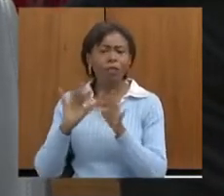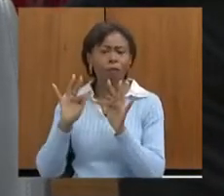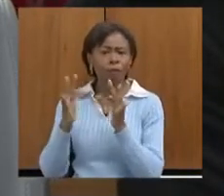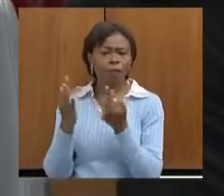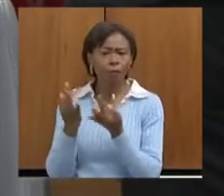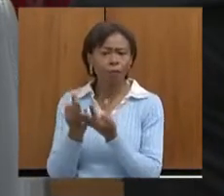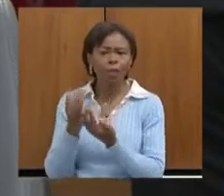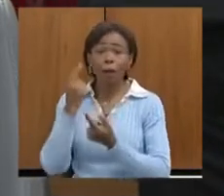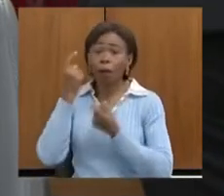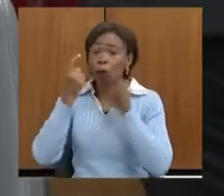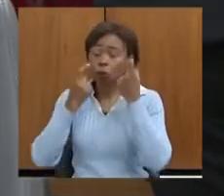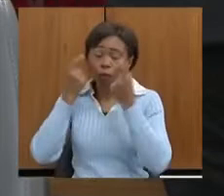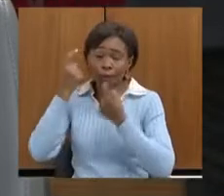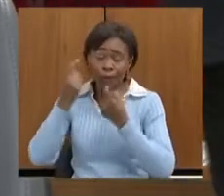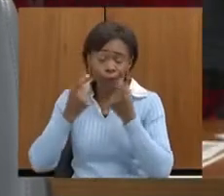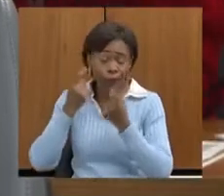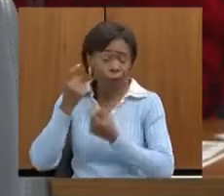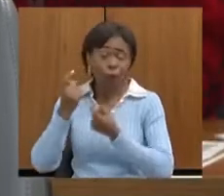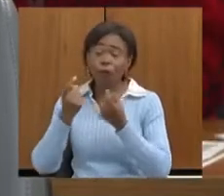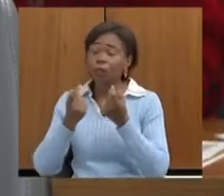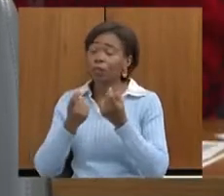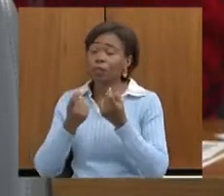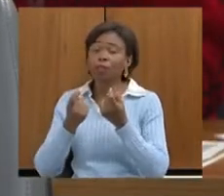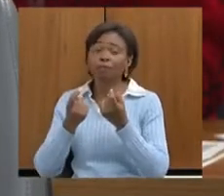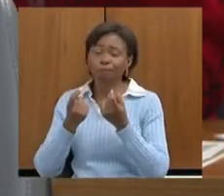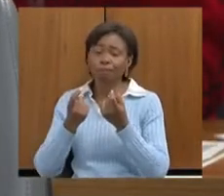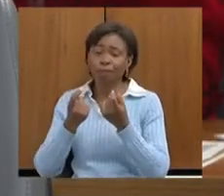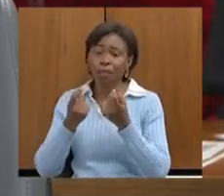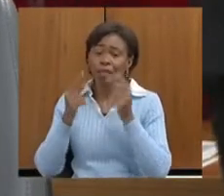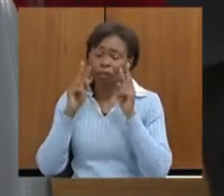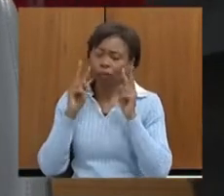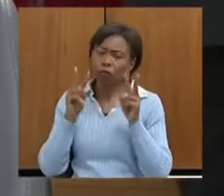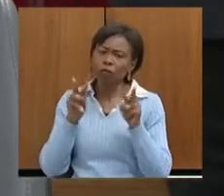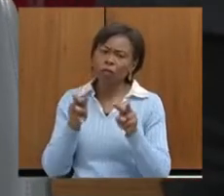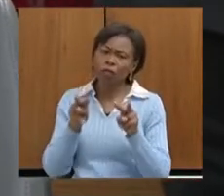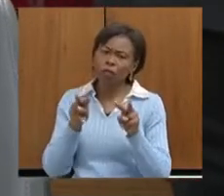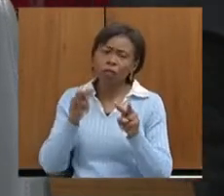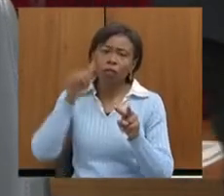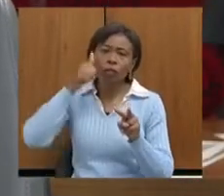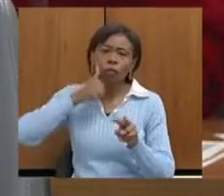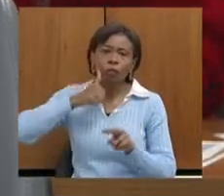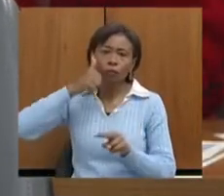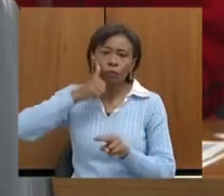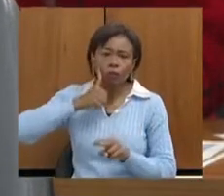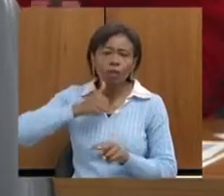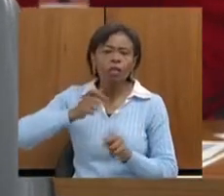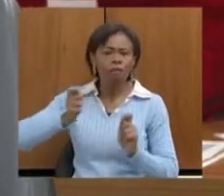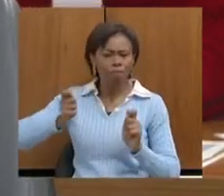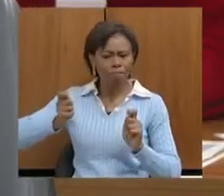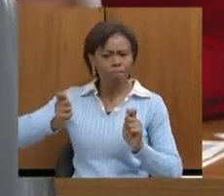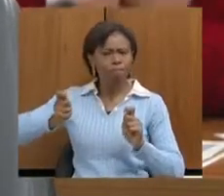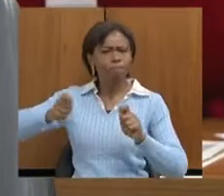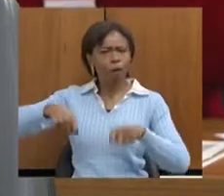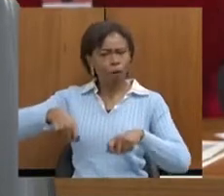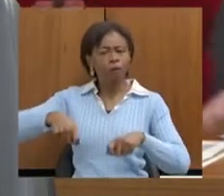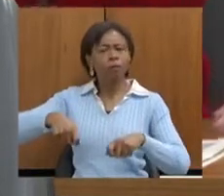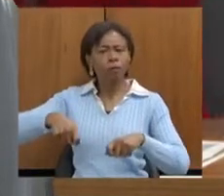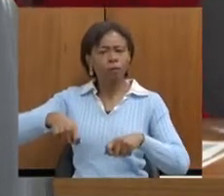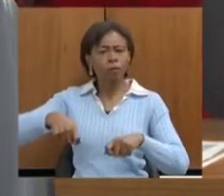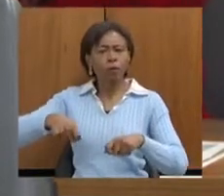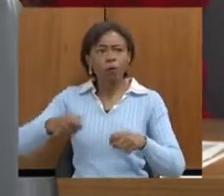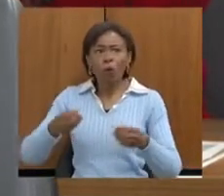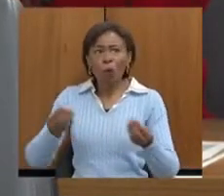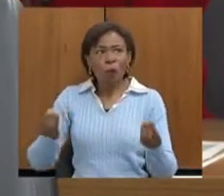existiam antes então ver especialmente essas mulheres que conseguem não